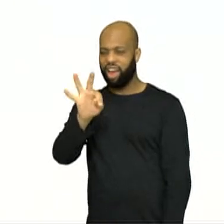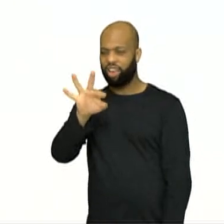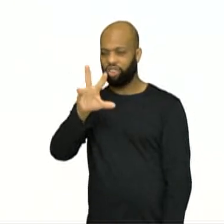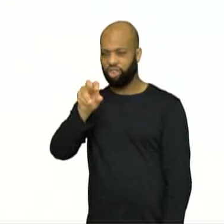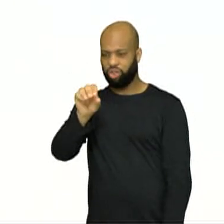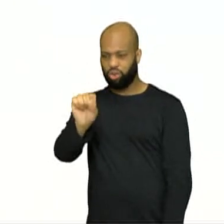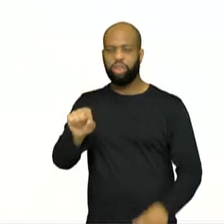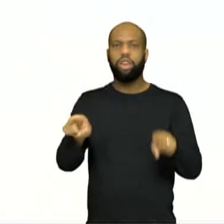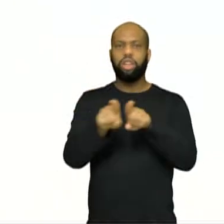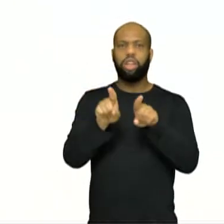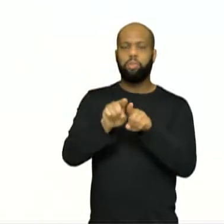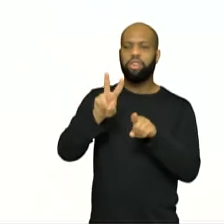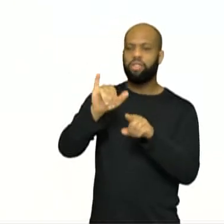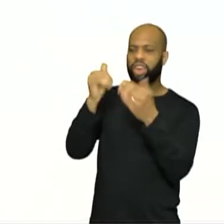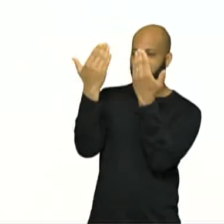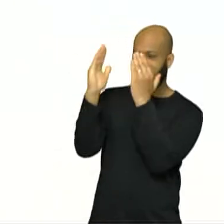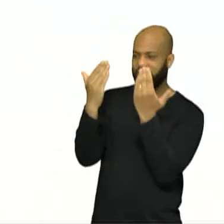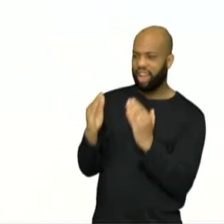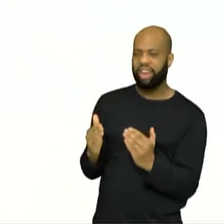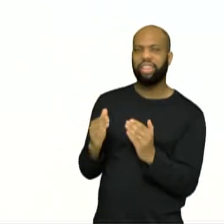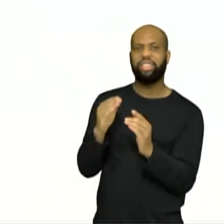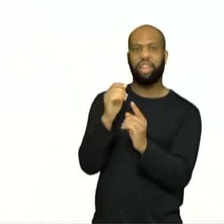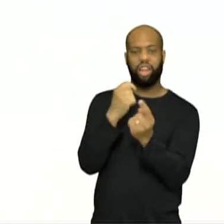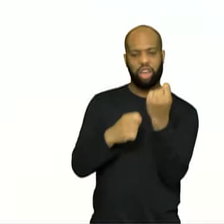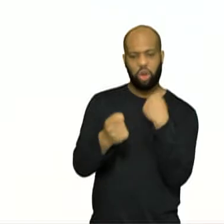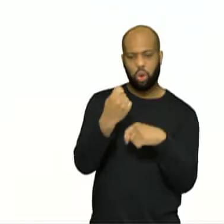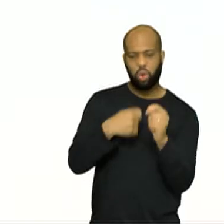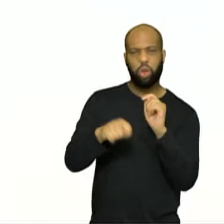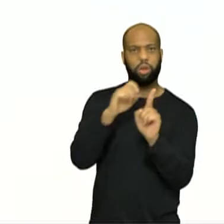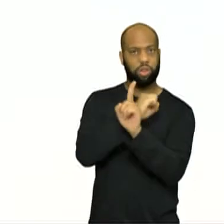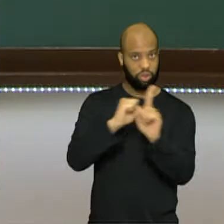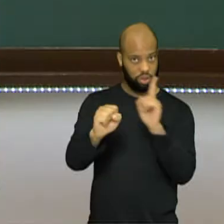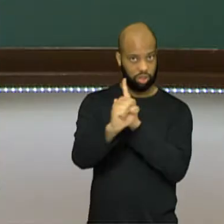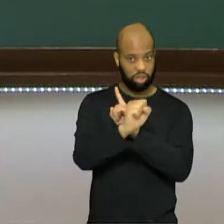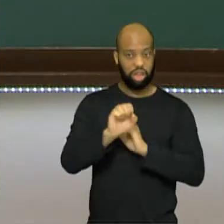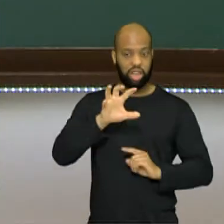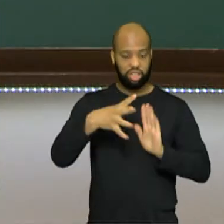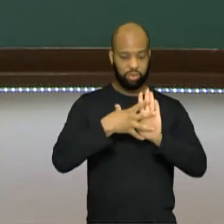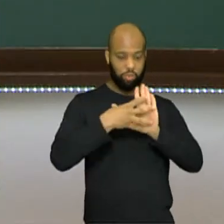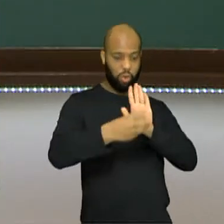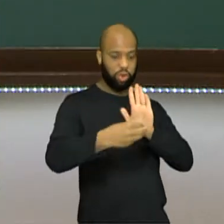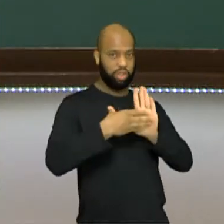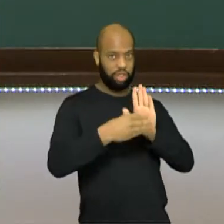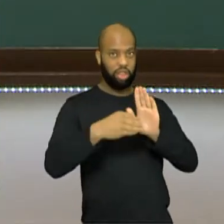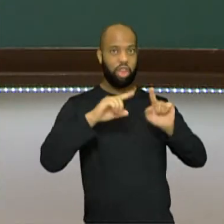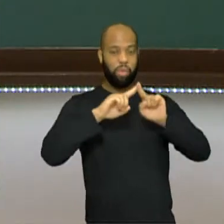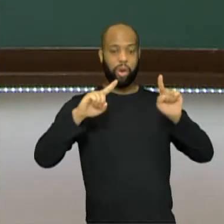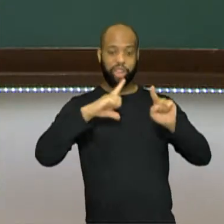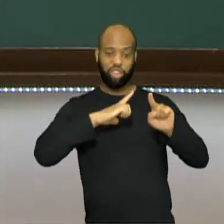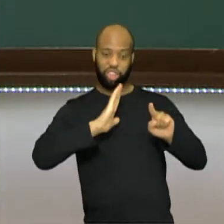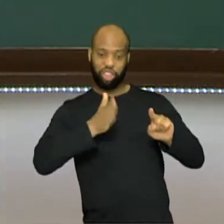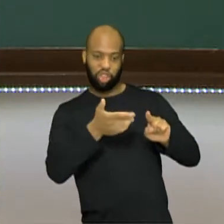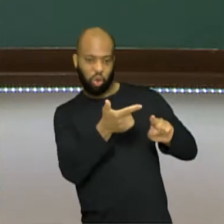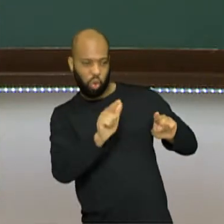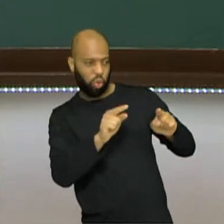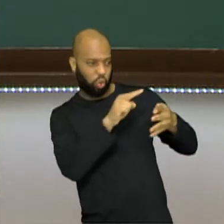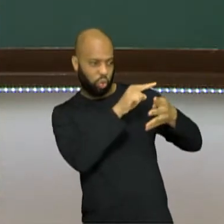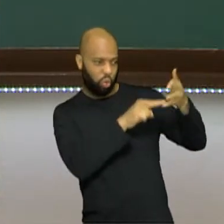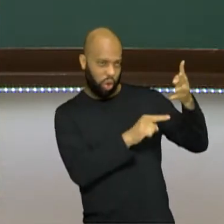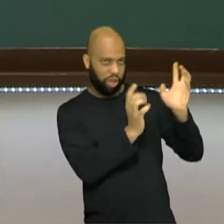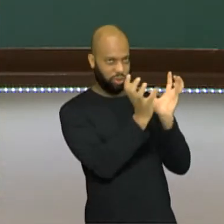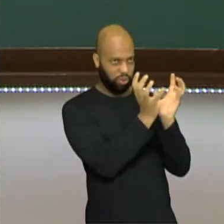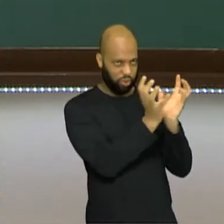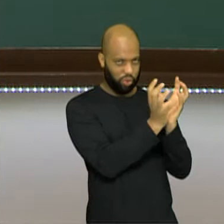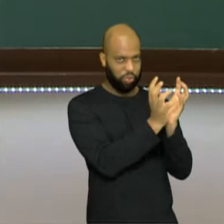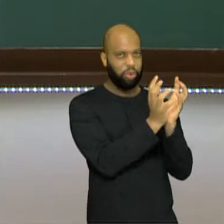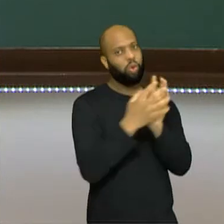aspectos socioeconômicos deste modelo inovador que foi meio copiado de um outro grupo que nós vamos retratar aqui. Então,